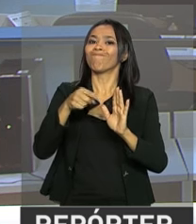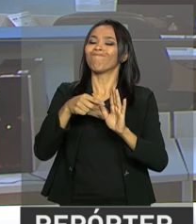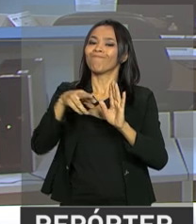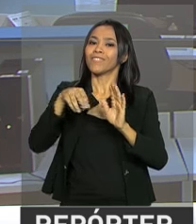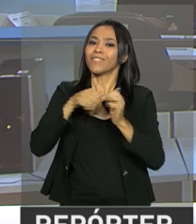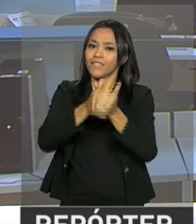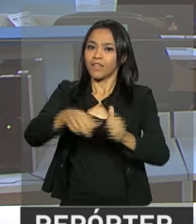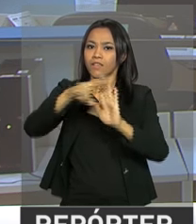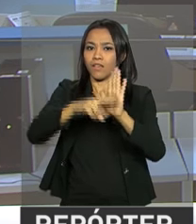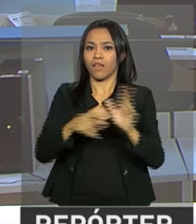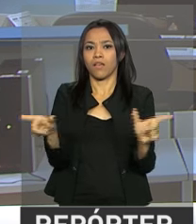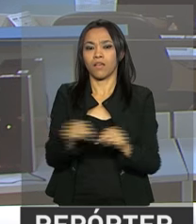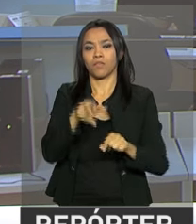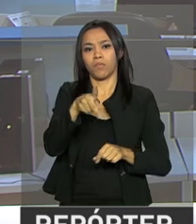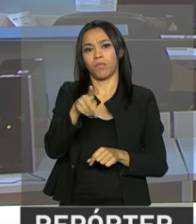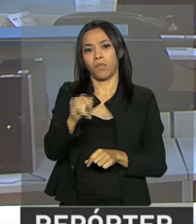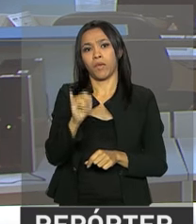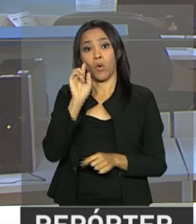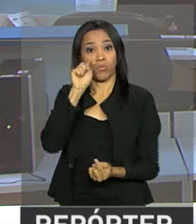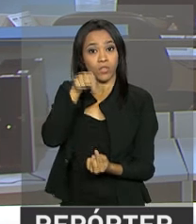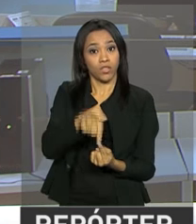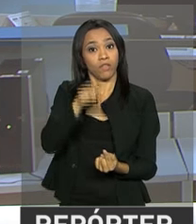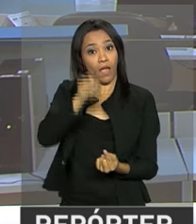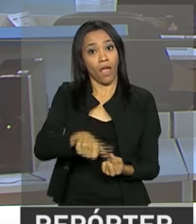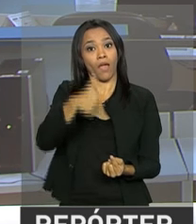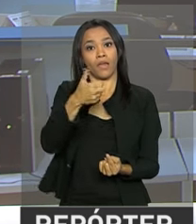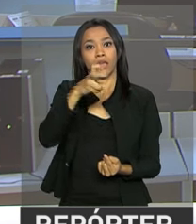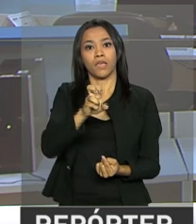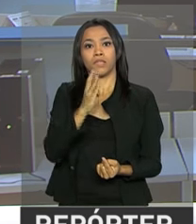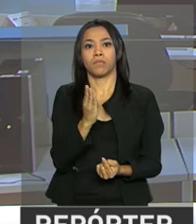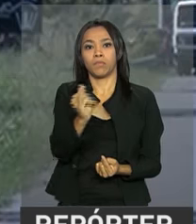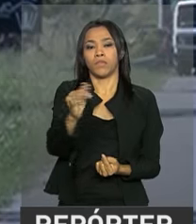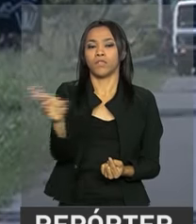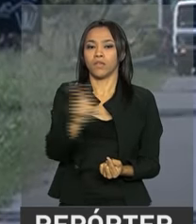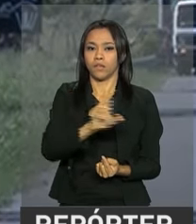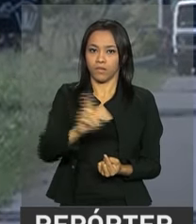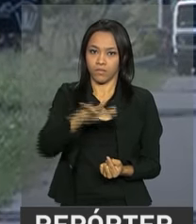atrair inicialmente pelo menos 15 bilhões de reais.